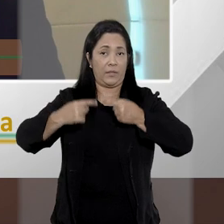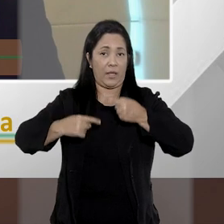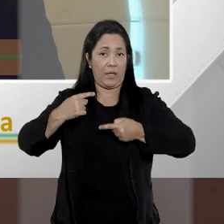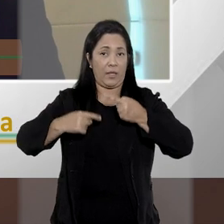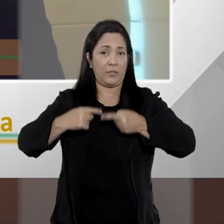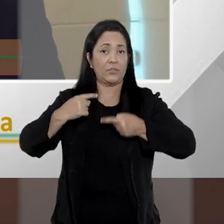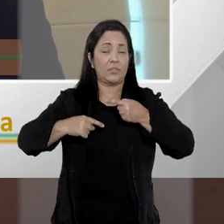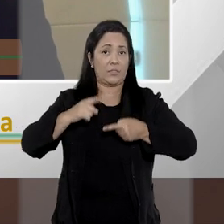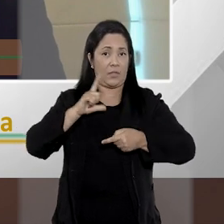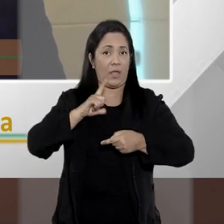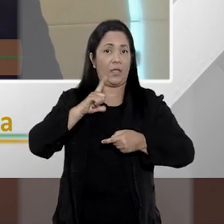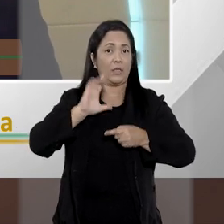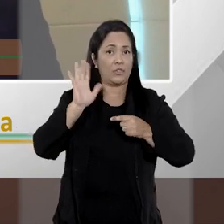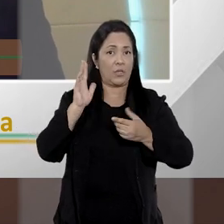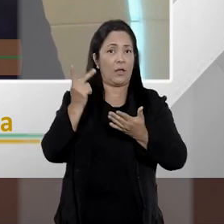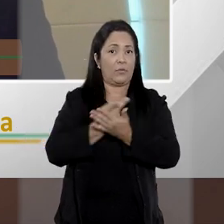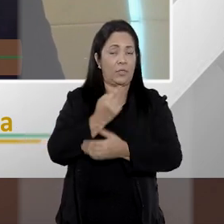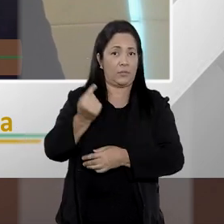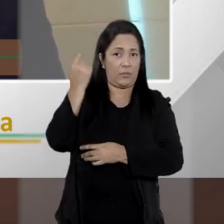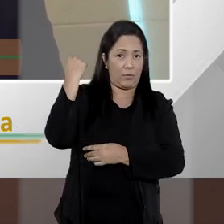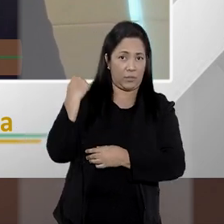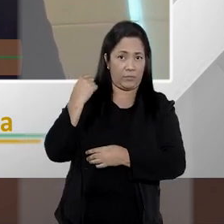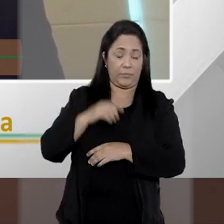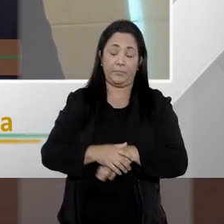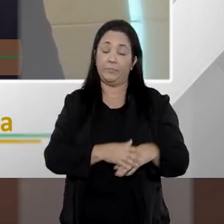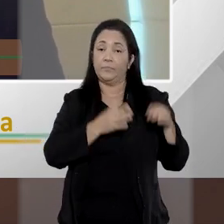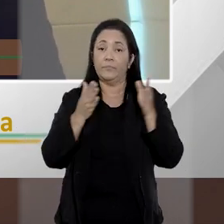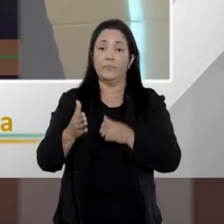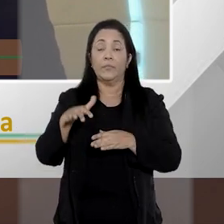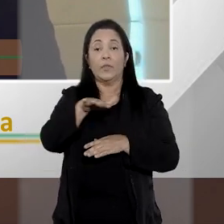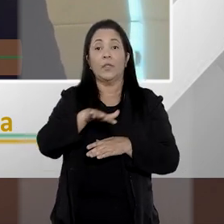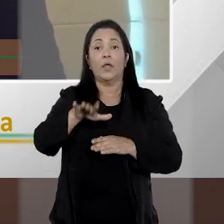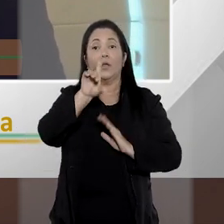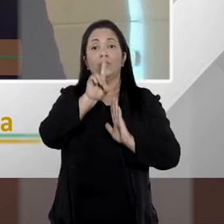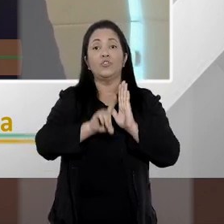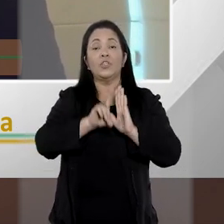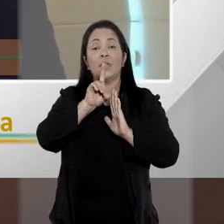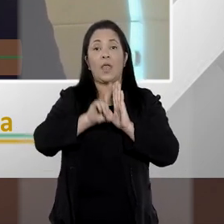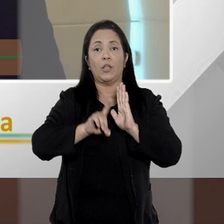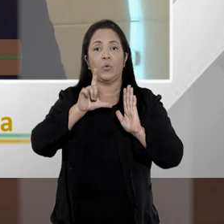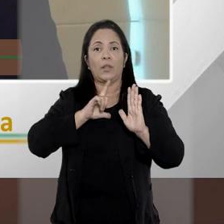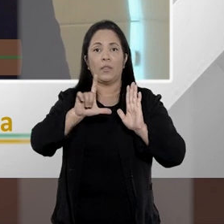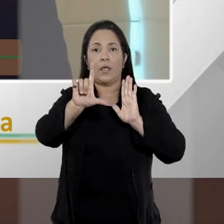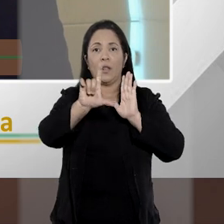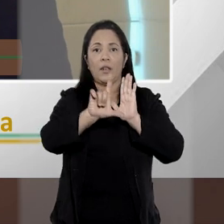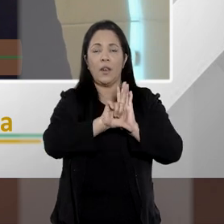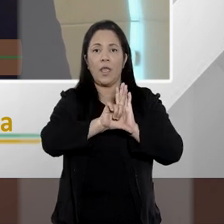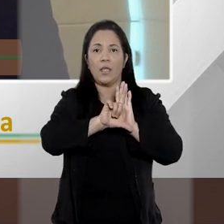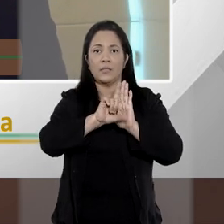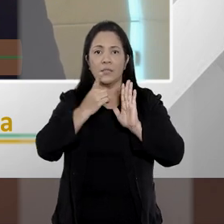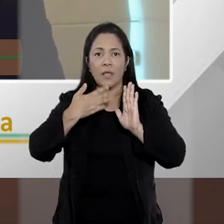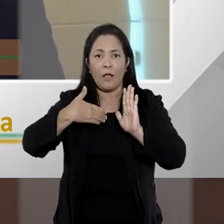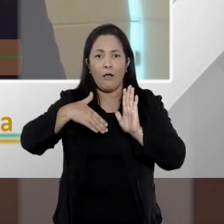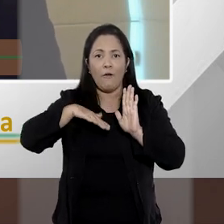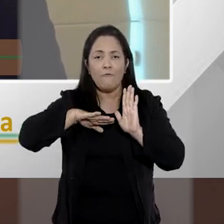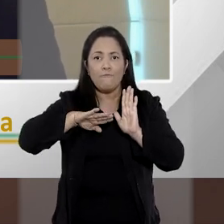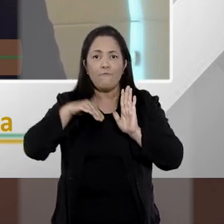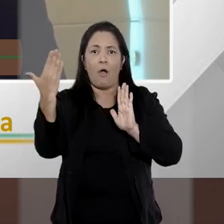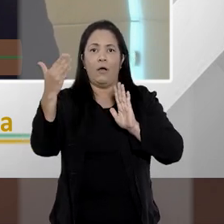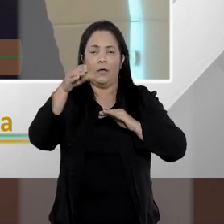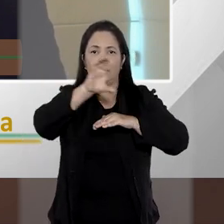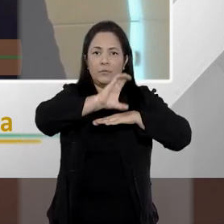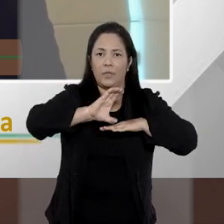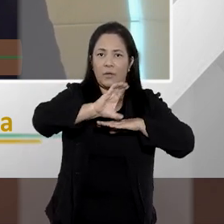do Supremo Tribunal Federal. E aqui, no direito penal infraconstitucional, né? Ou seja, para que o nosso amigo